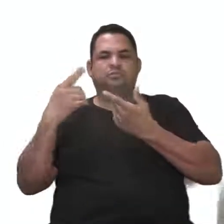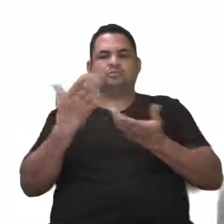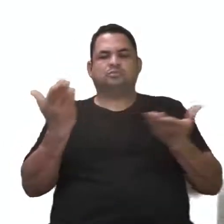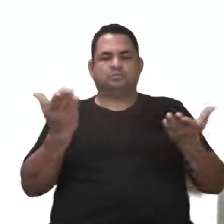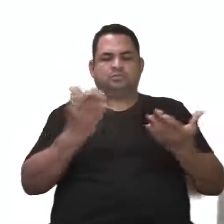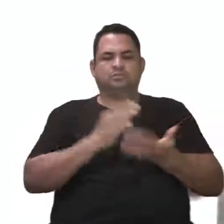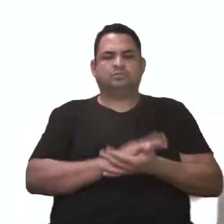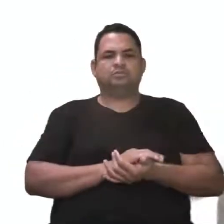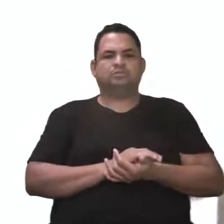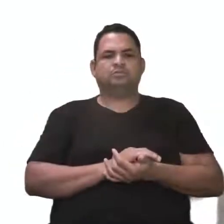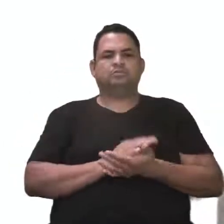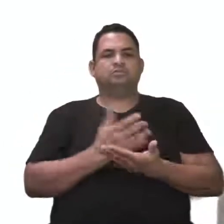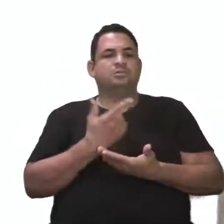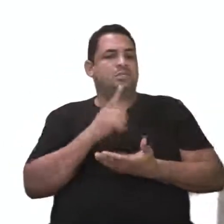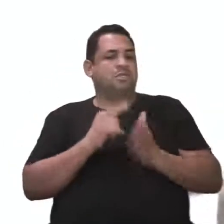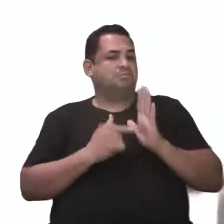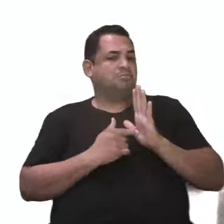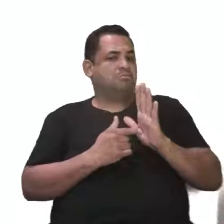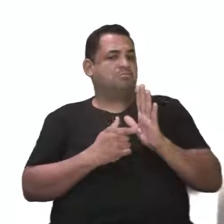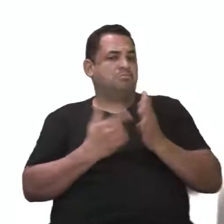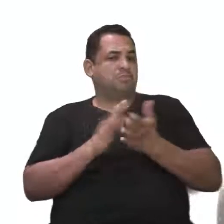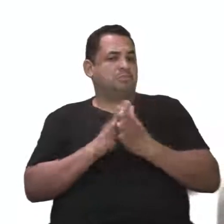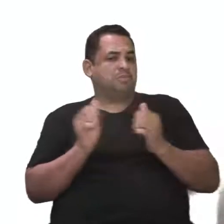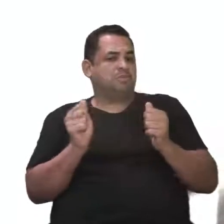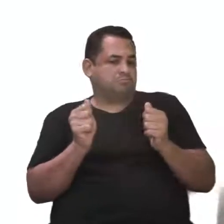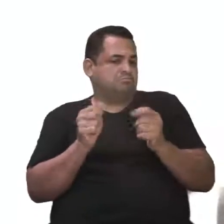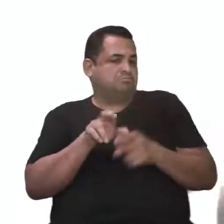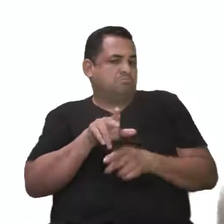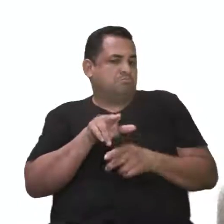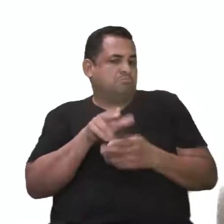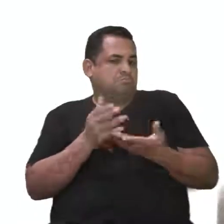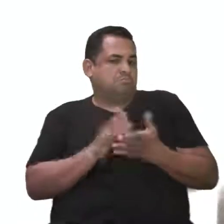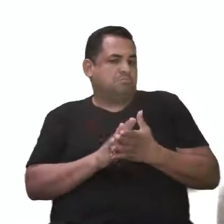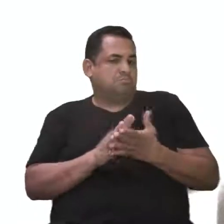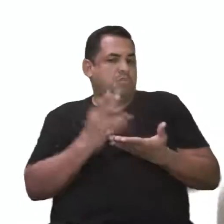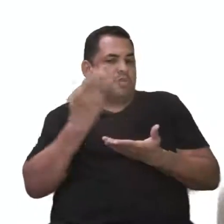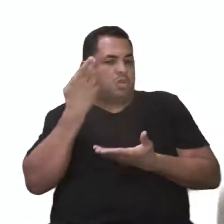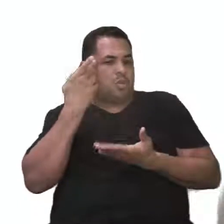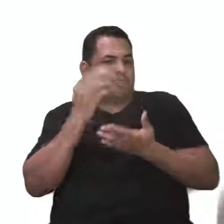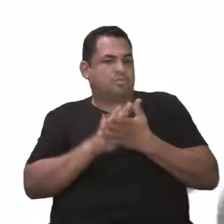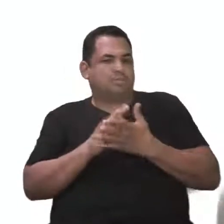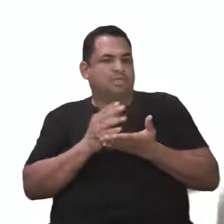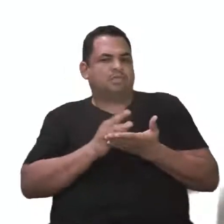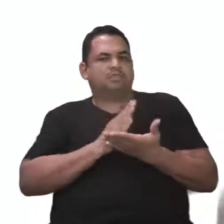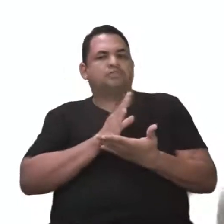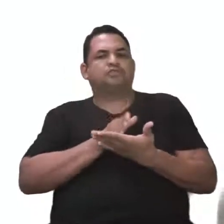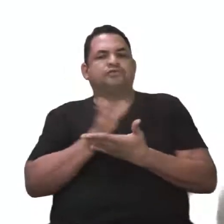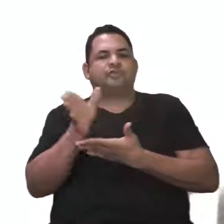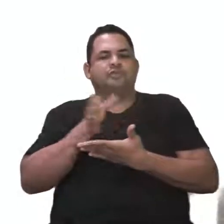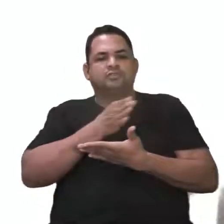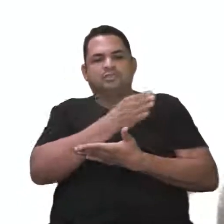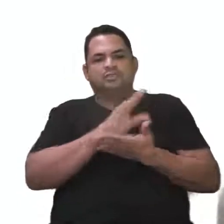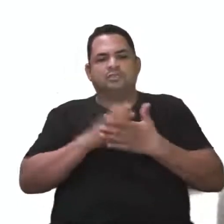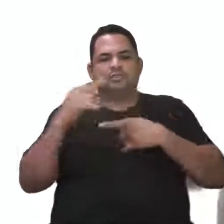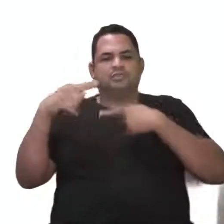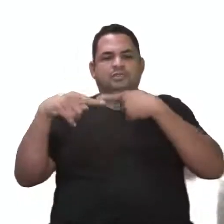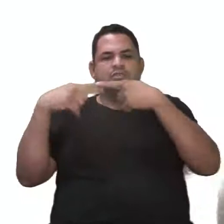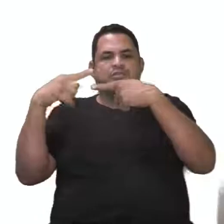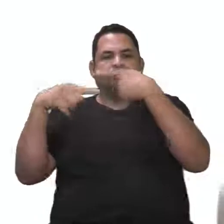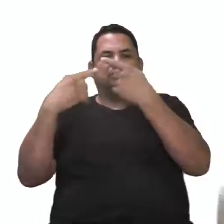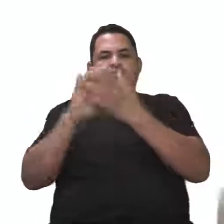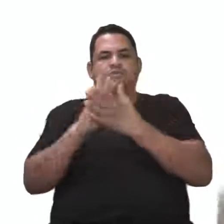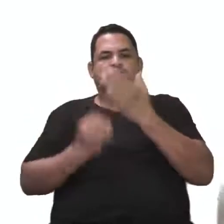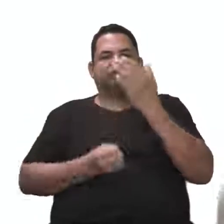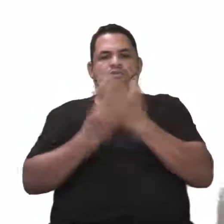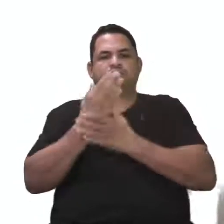a gente estava falando. Embora não indique um grau de proximidade comum, partem várias linhas evolutivas que originaram